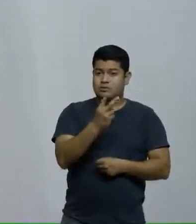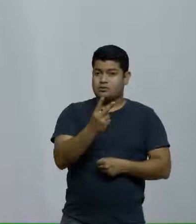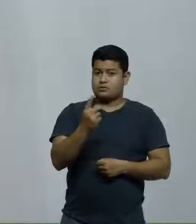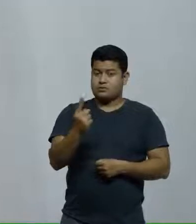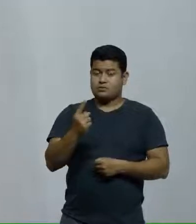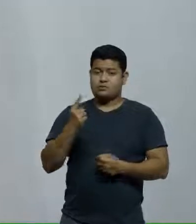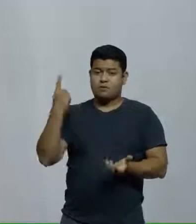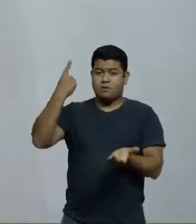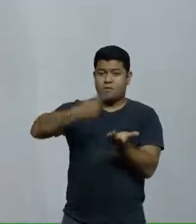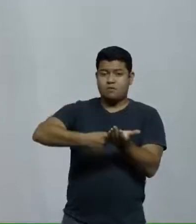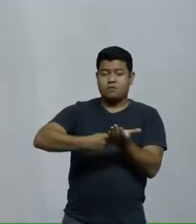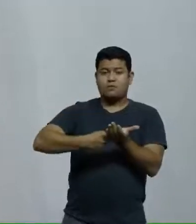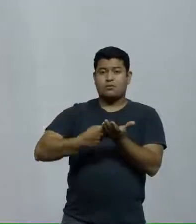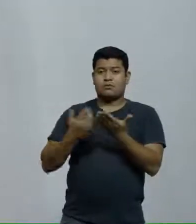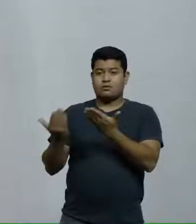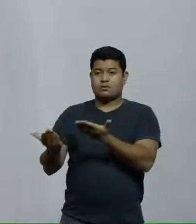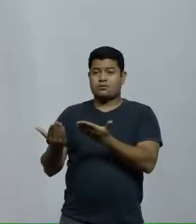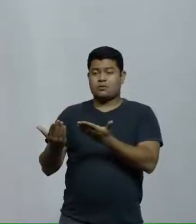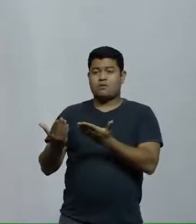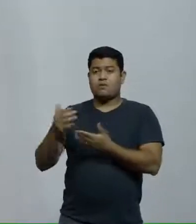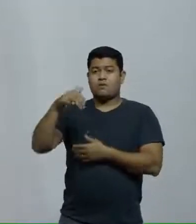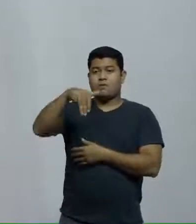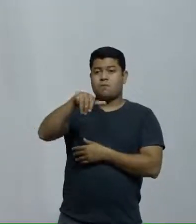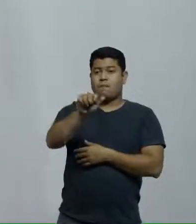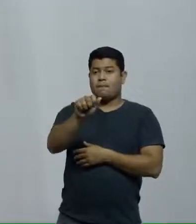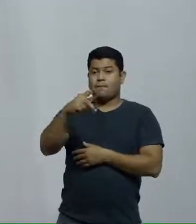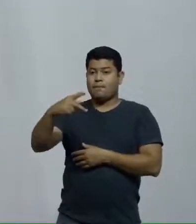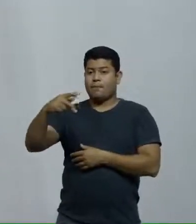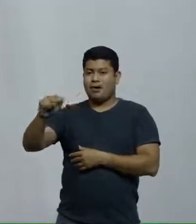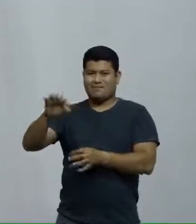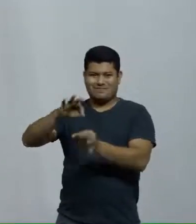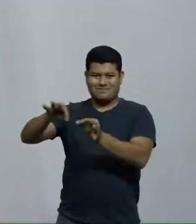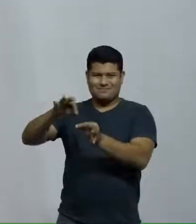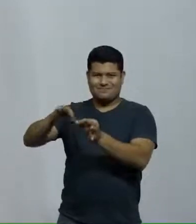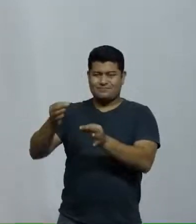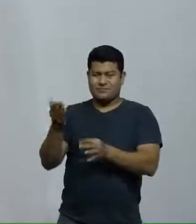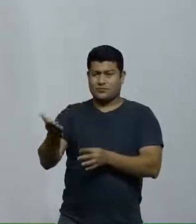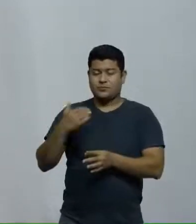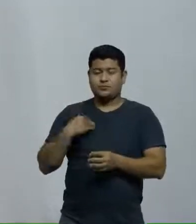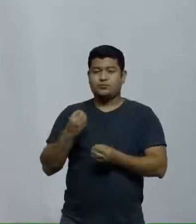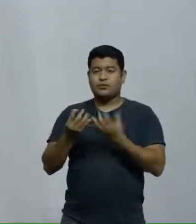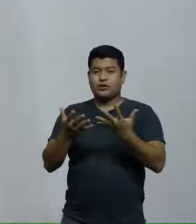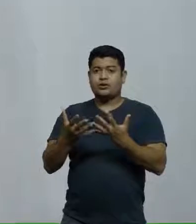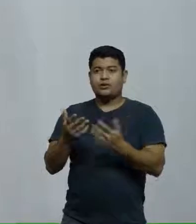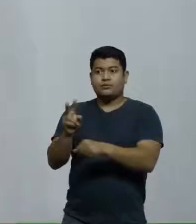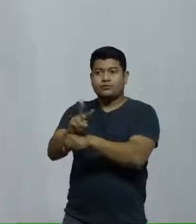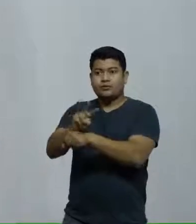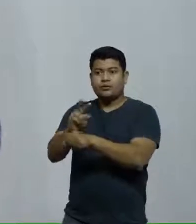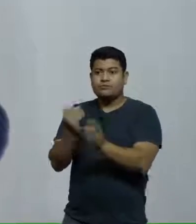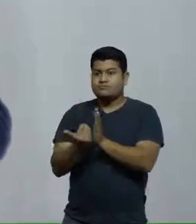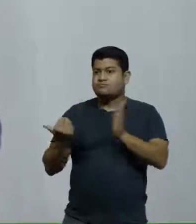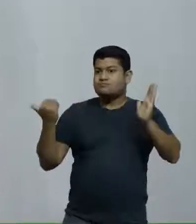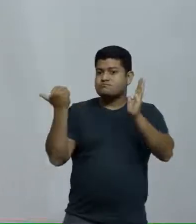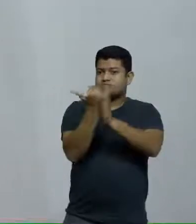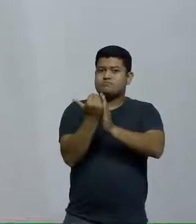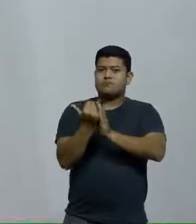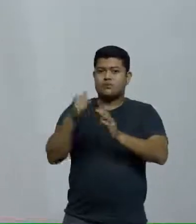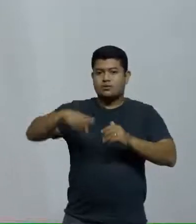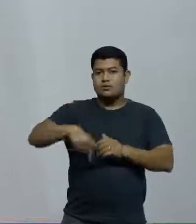Abastecimento, para que a gente possa intensificar a fiscalização de pescados aqui em Santa Catarina. Porque nós estávamos